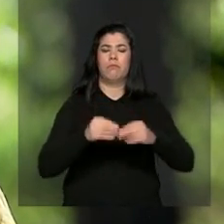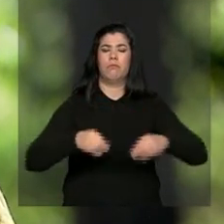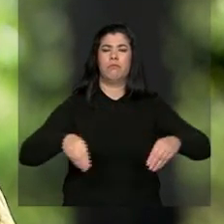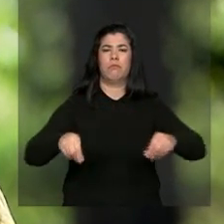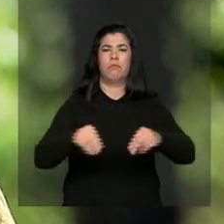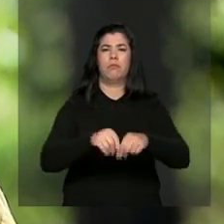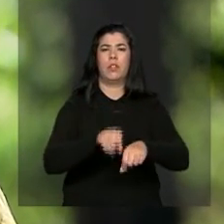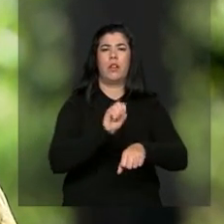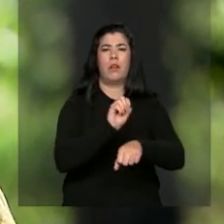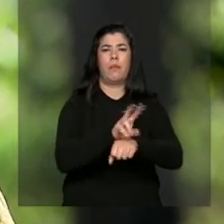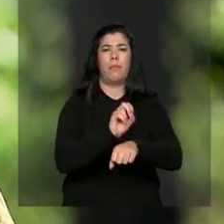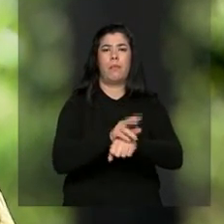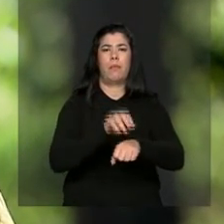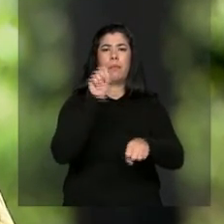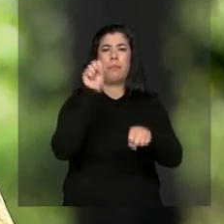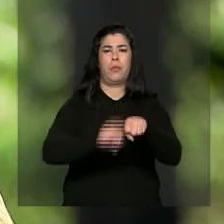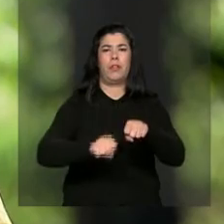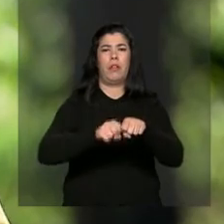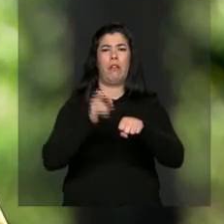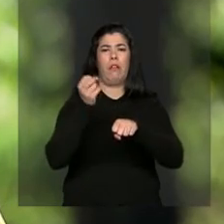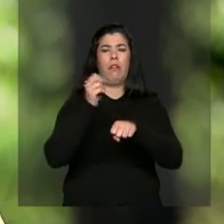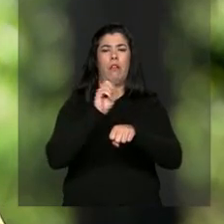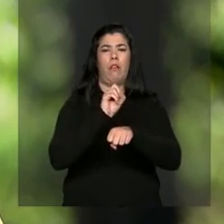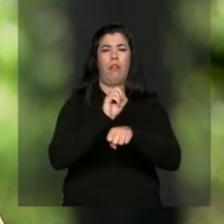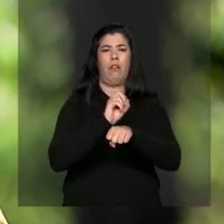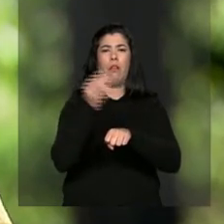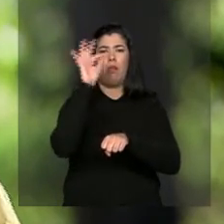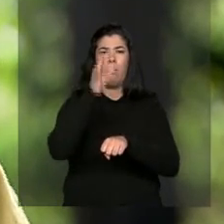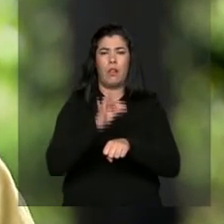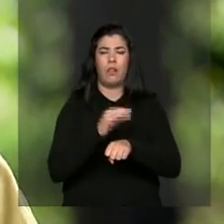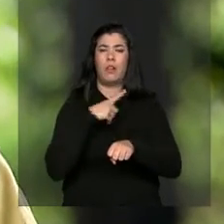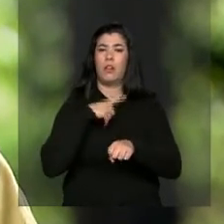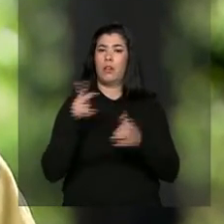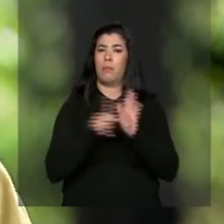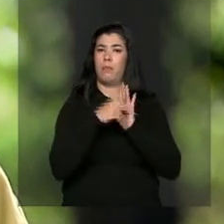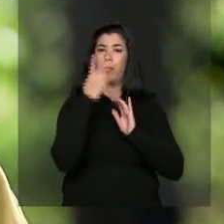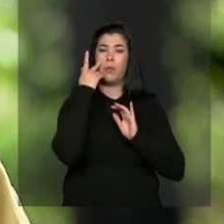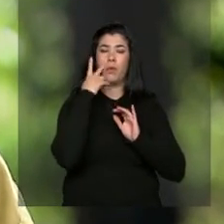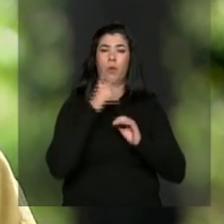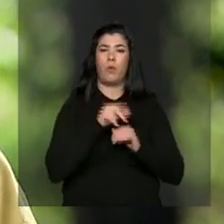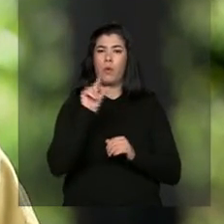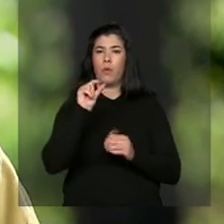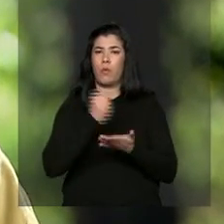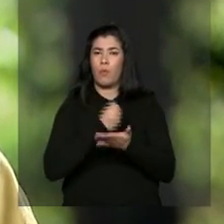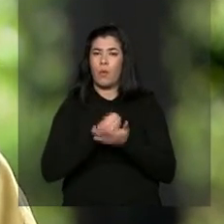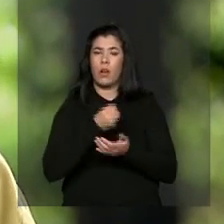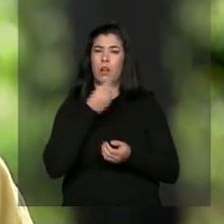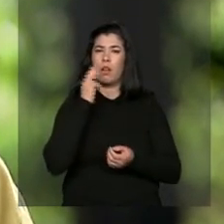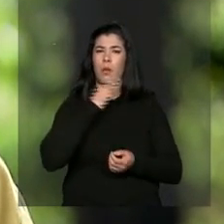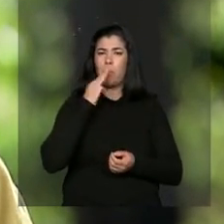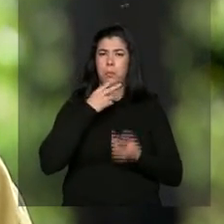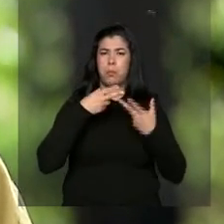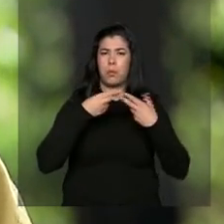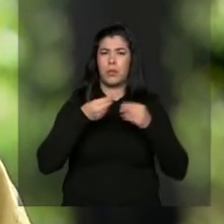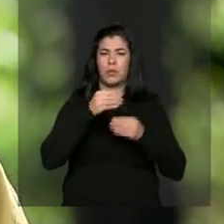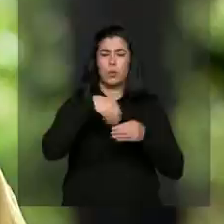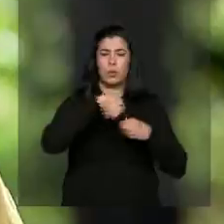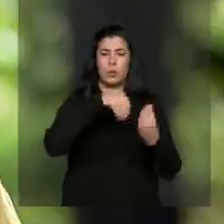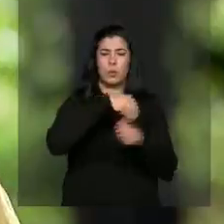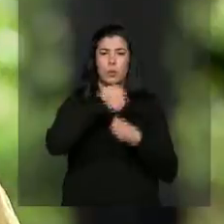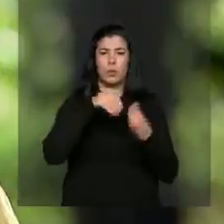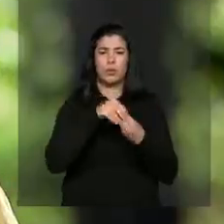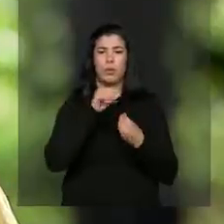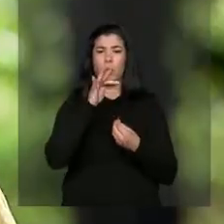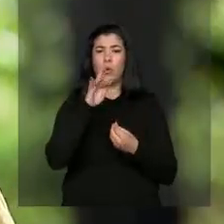O repelente é feito por nós mesmos, com alho, pimenta do reino, pimenta malagueta. É